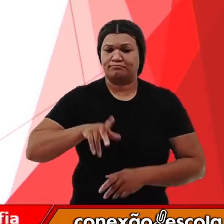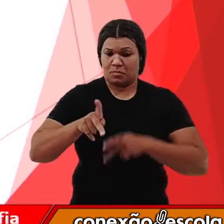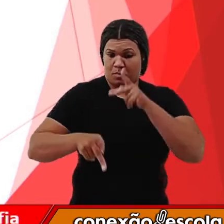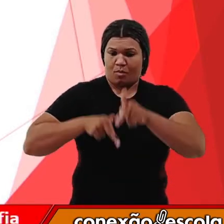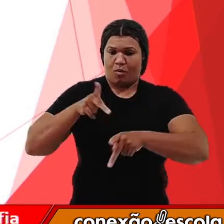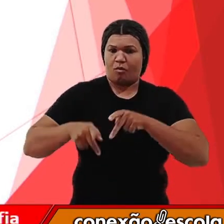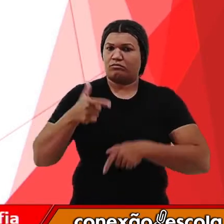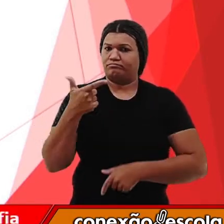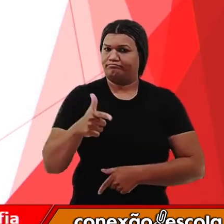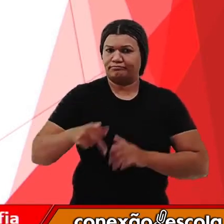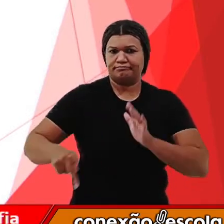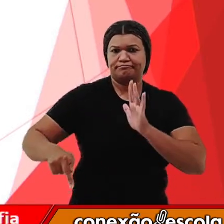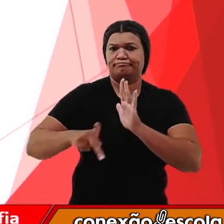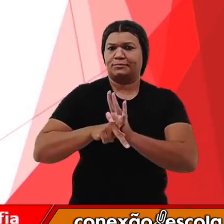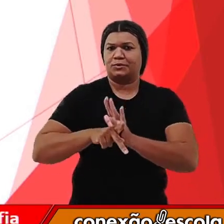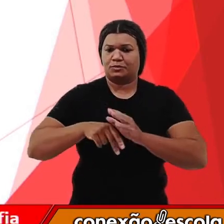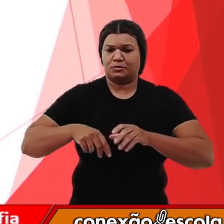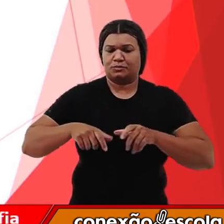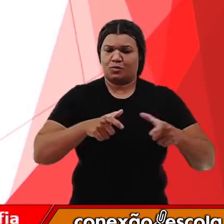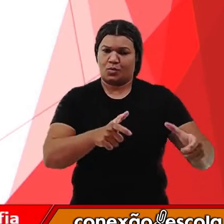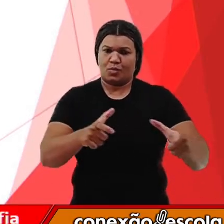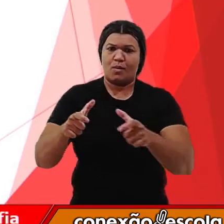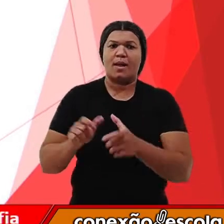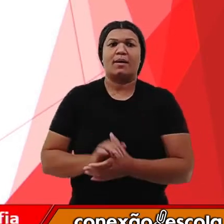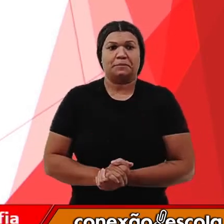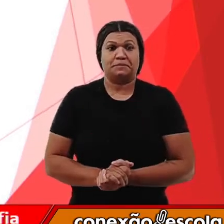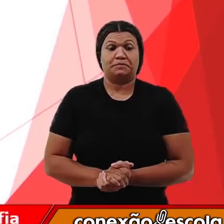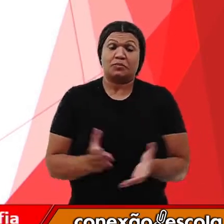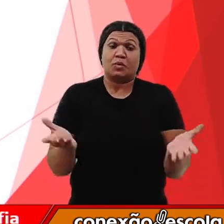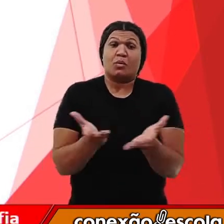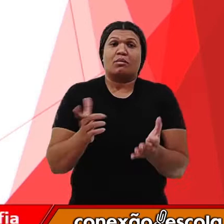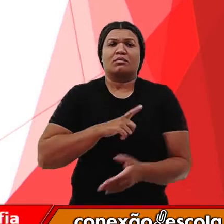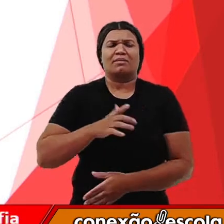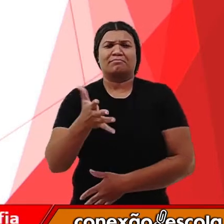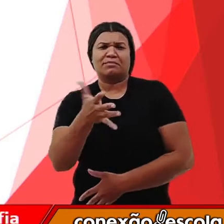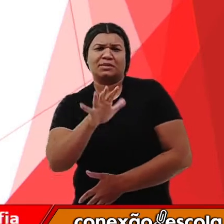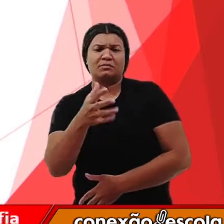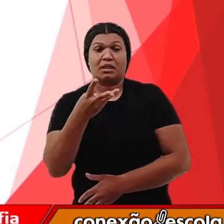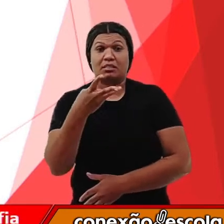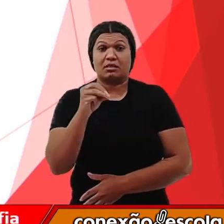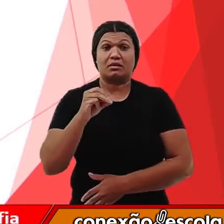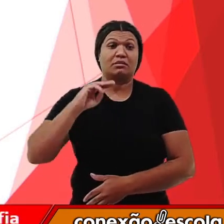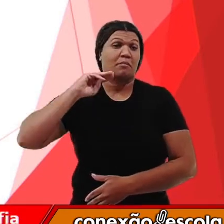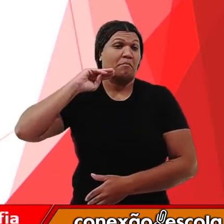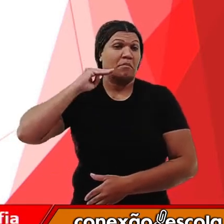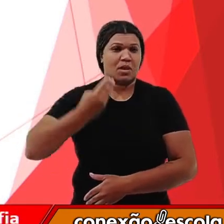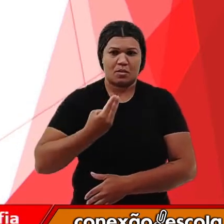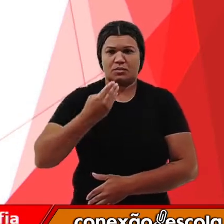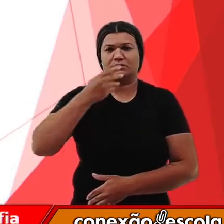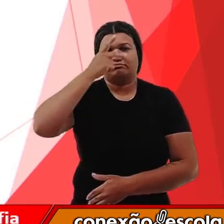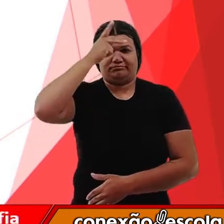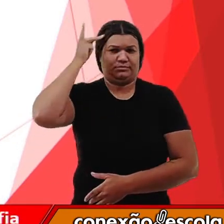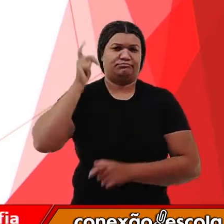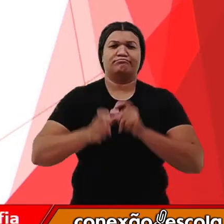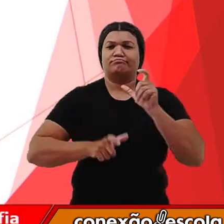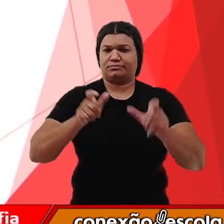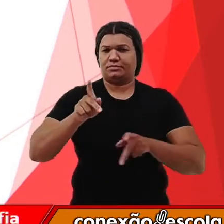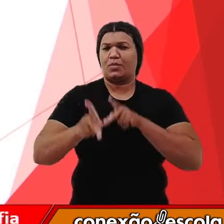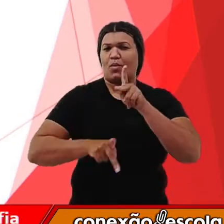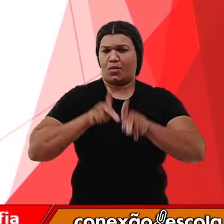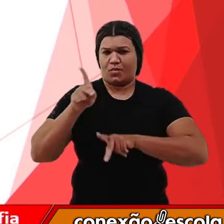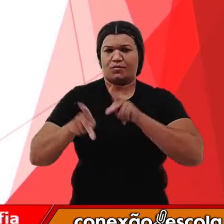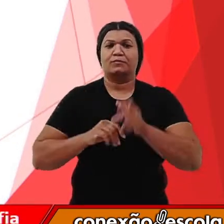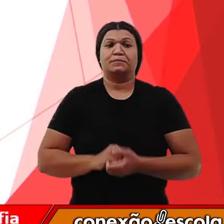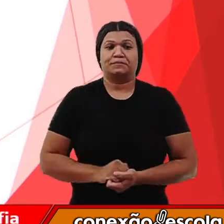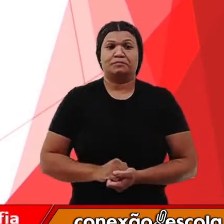Atualmente, existem aproximadamente 30 milhões de curdos. Eles estão